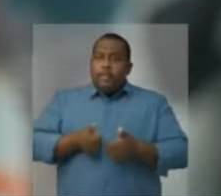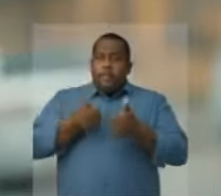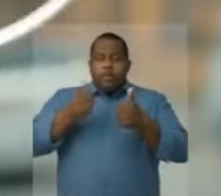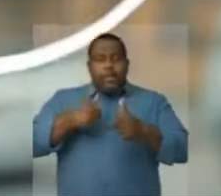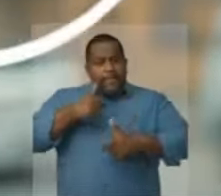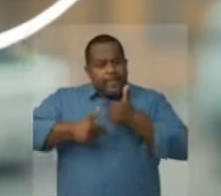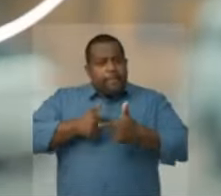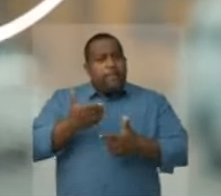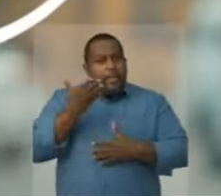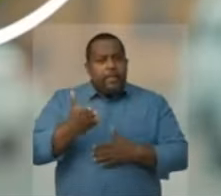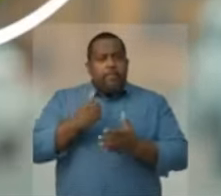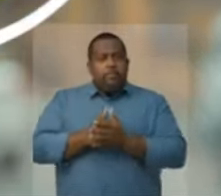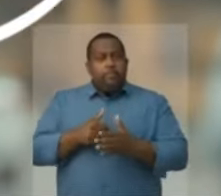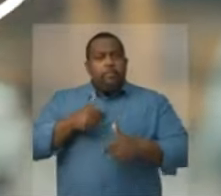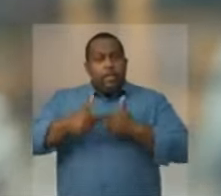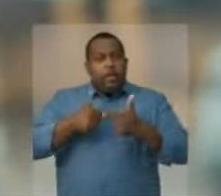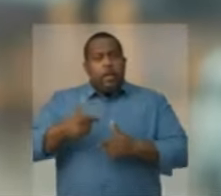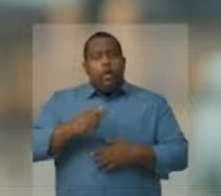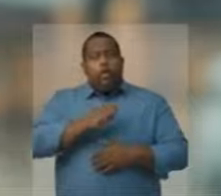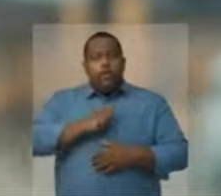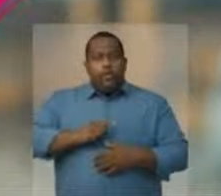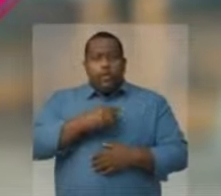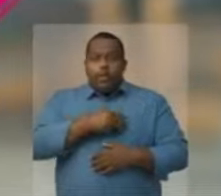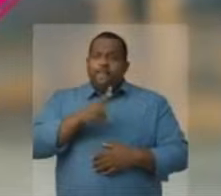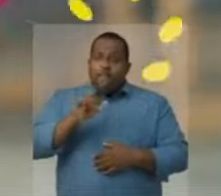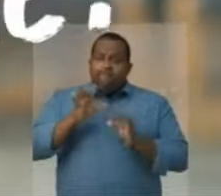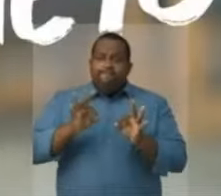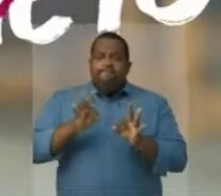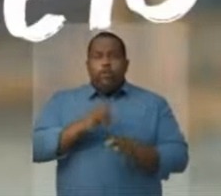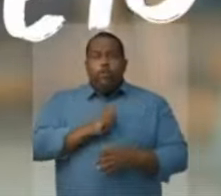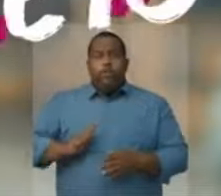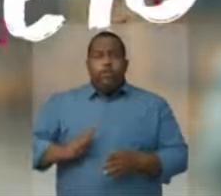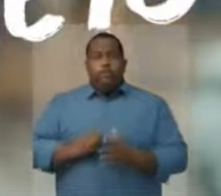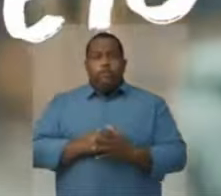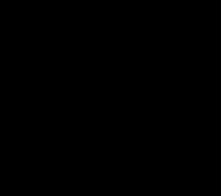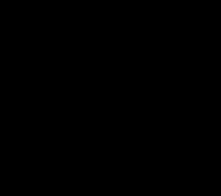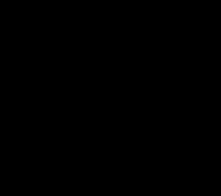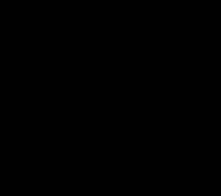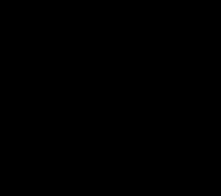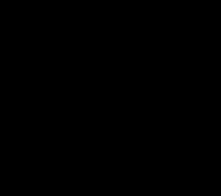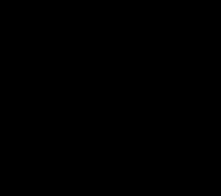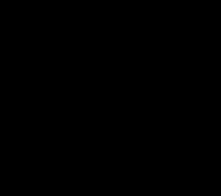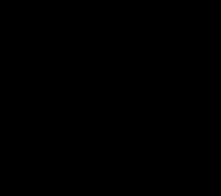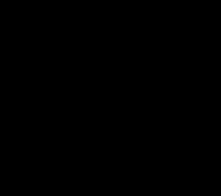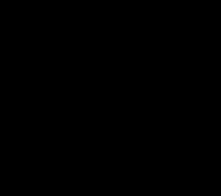melhora. Ele trabalhou para isso, para ser governador da Bahia, e vai ser o governador da Bahia.